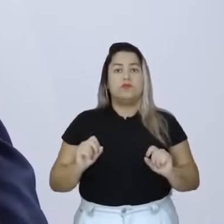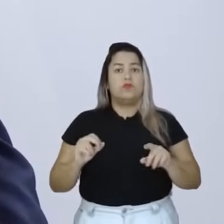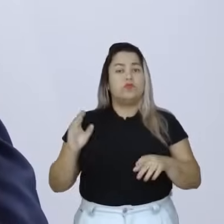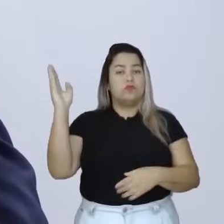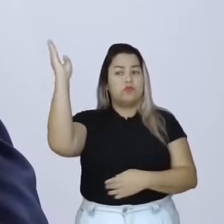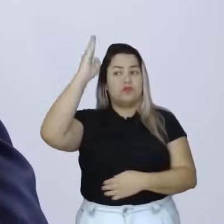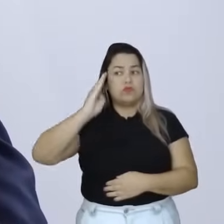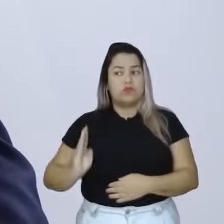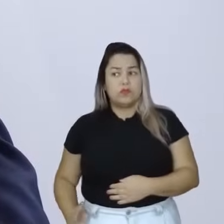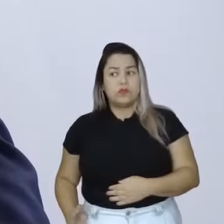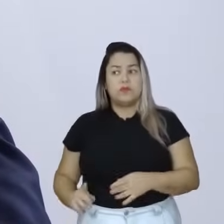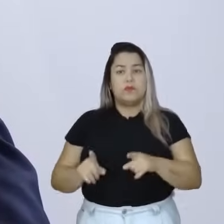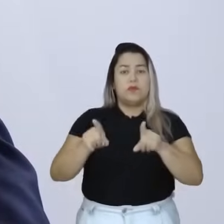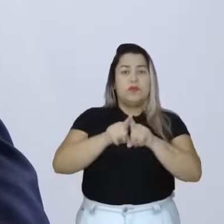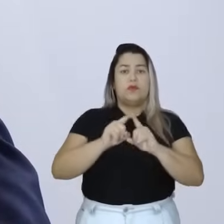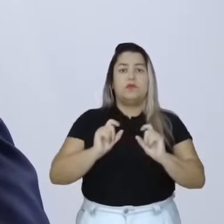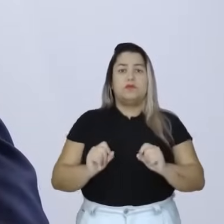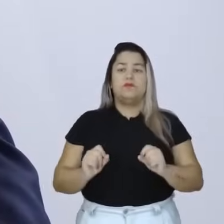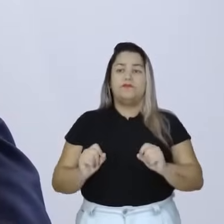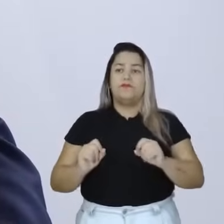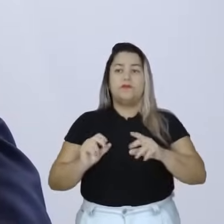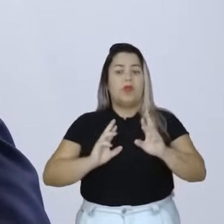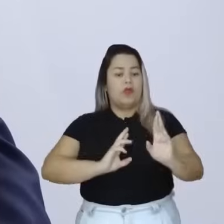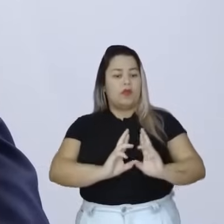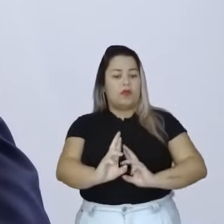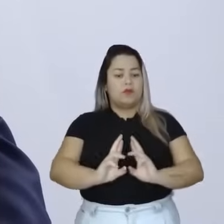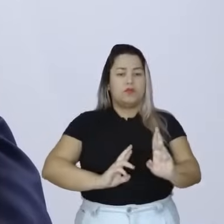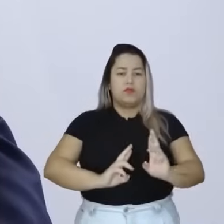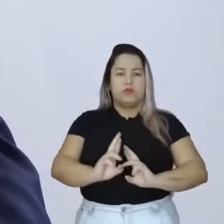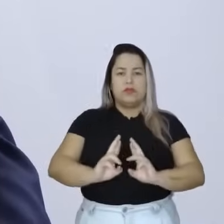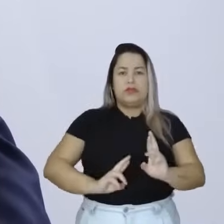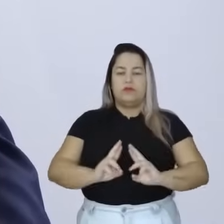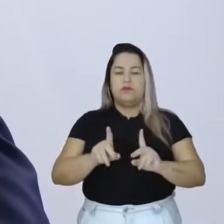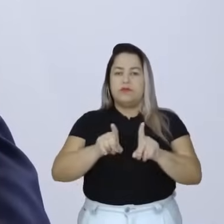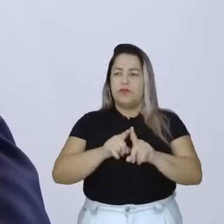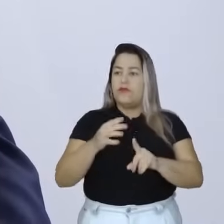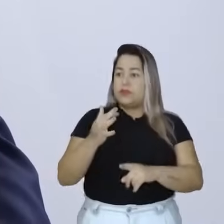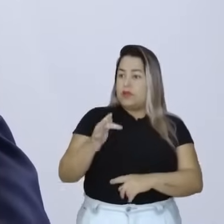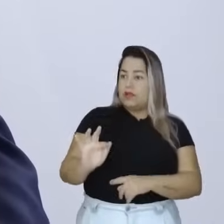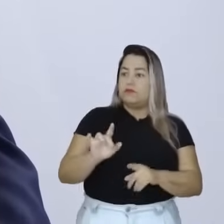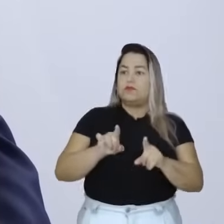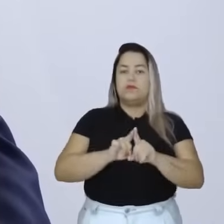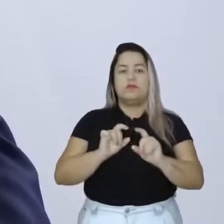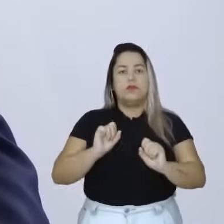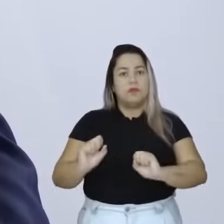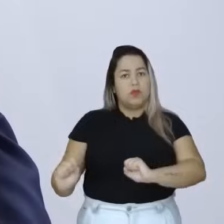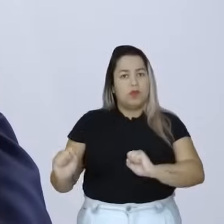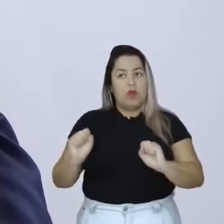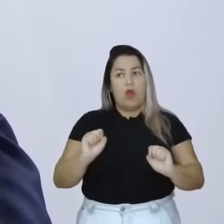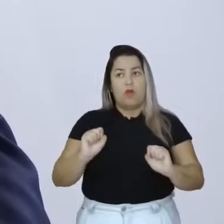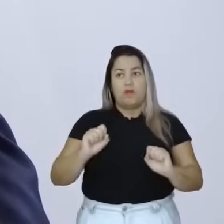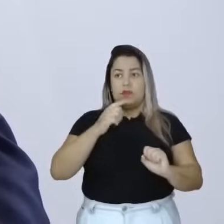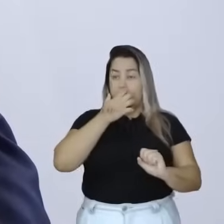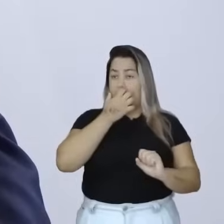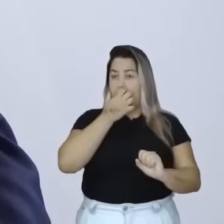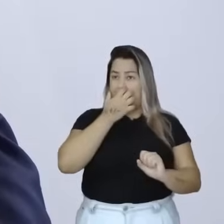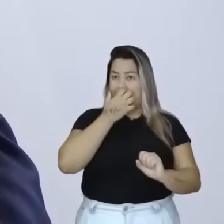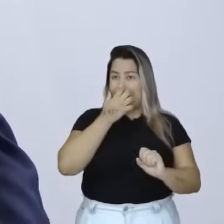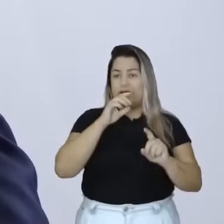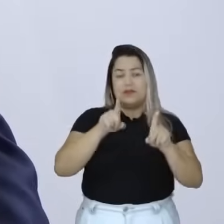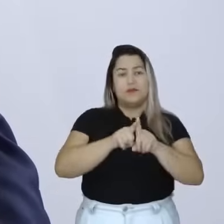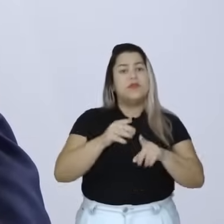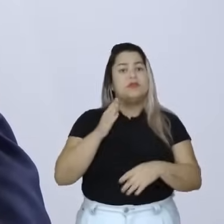no Brasil, das relações institucionais entre os entes federados, entre os poderes e, sobretudo,